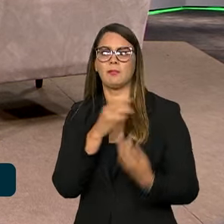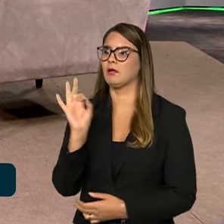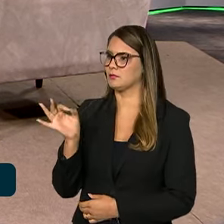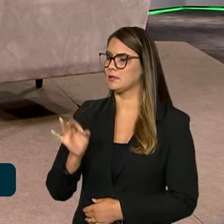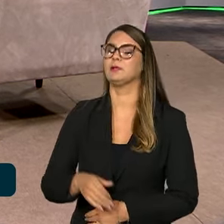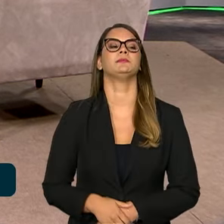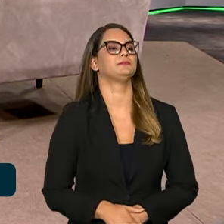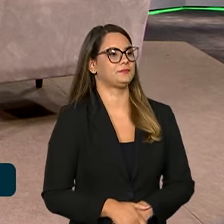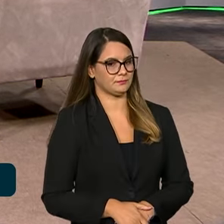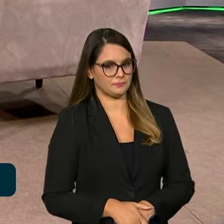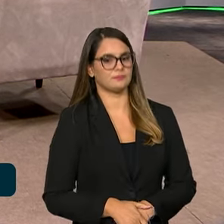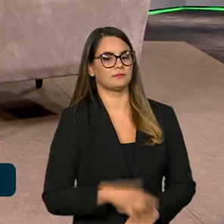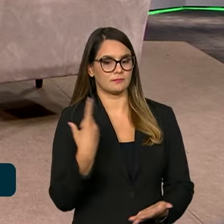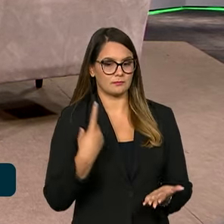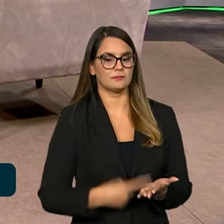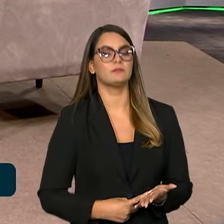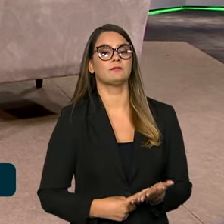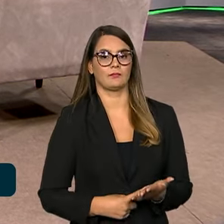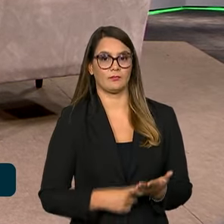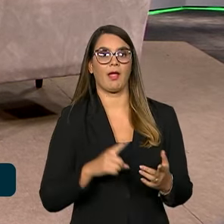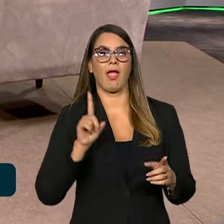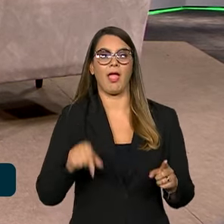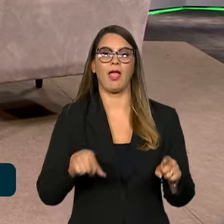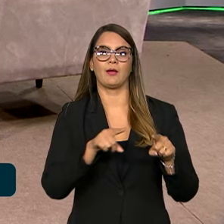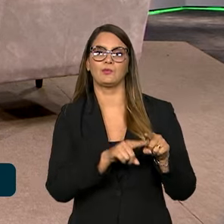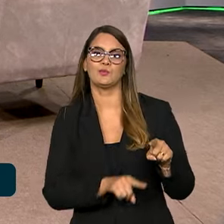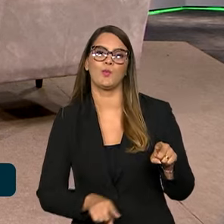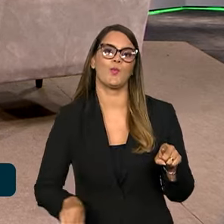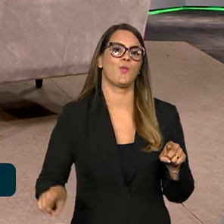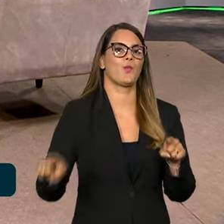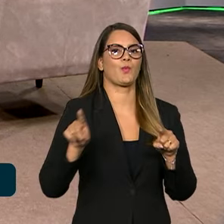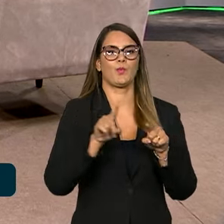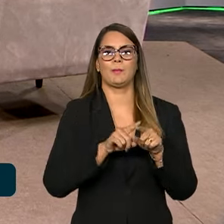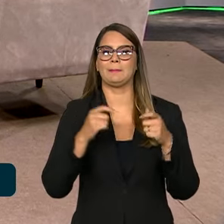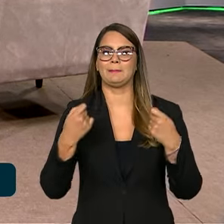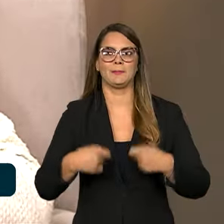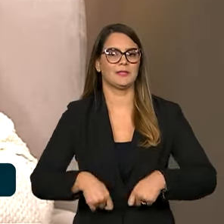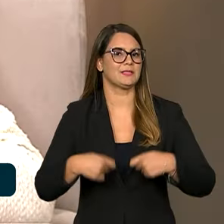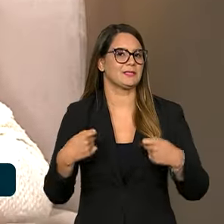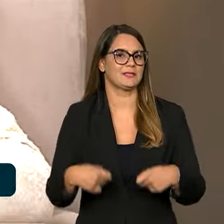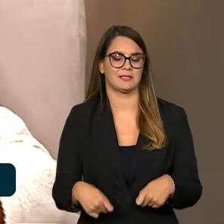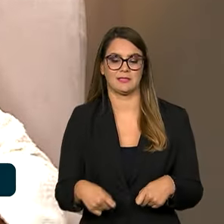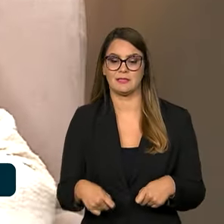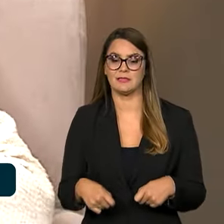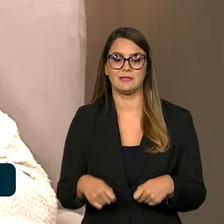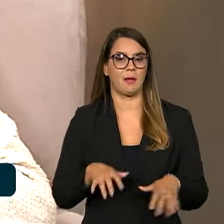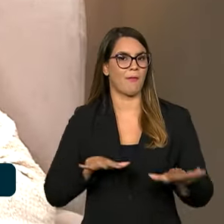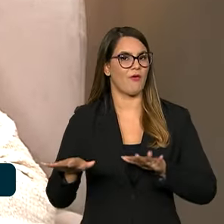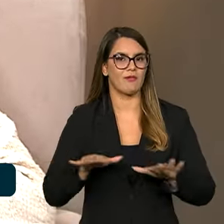sim compromisso é um circuito de que precisa eh se pôr em